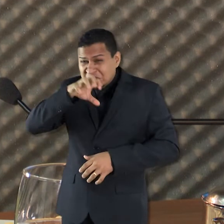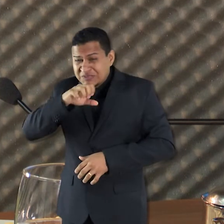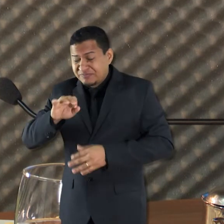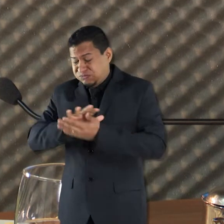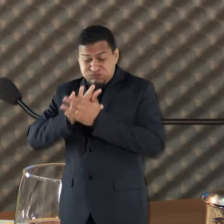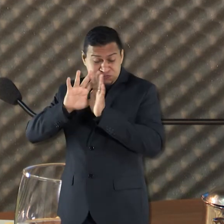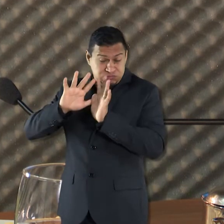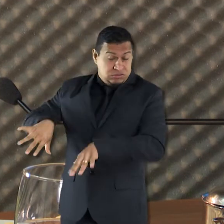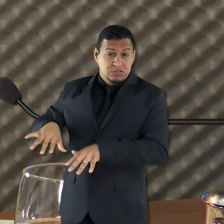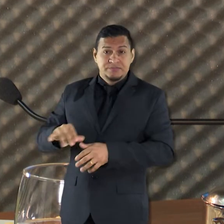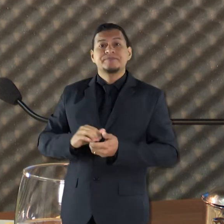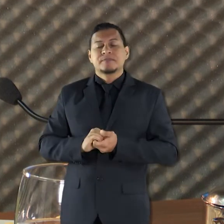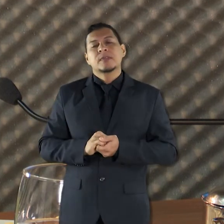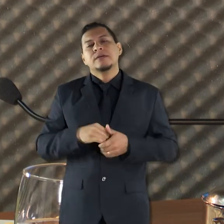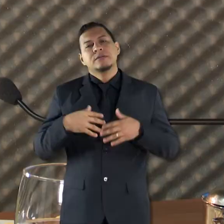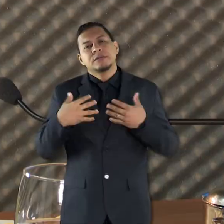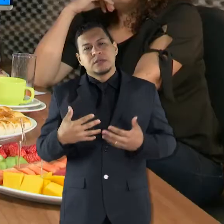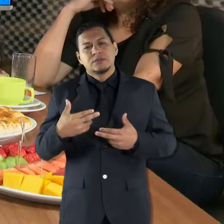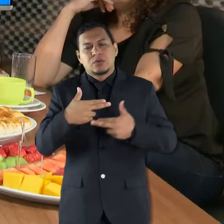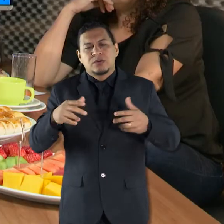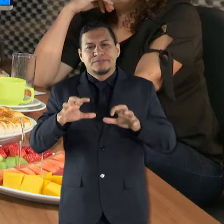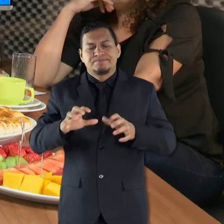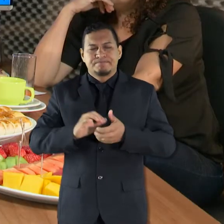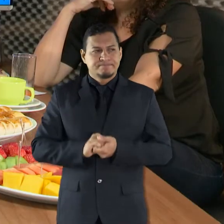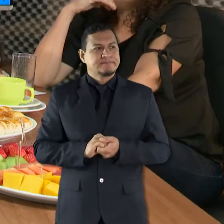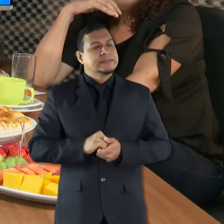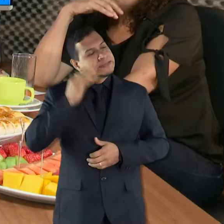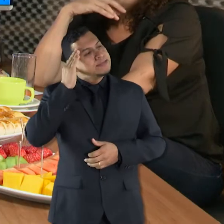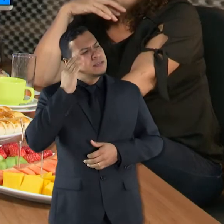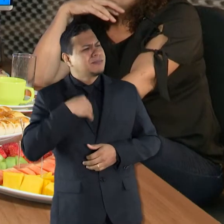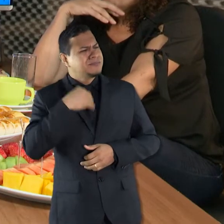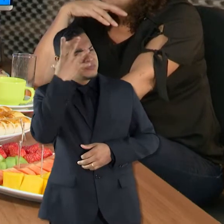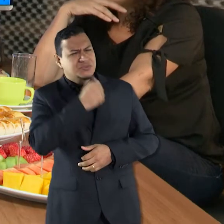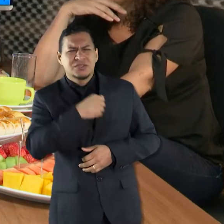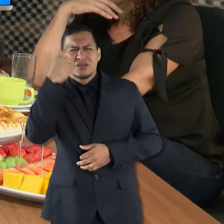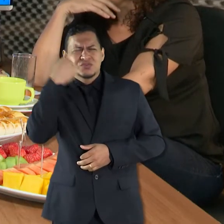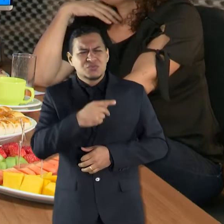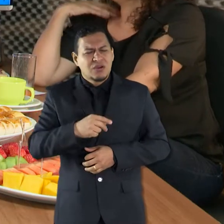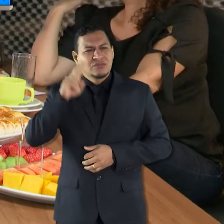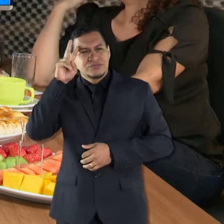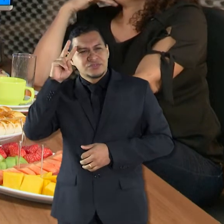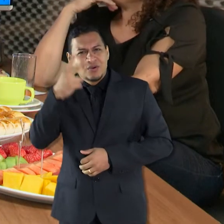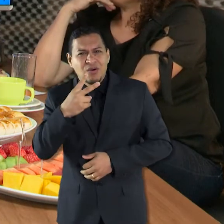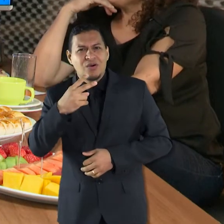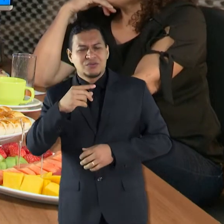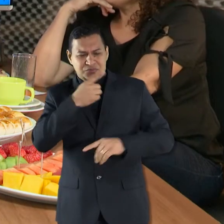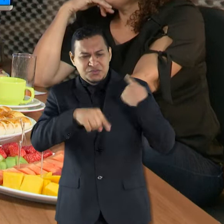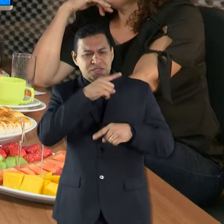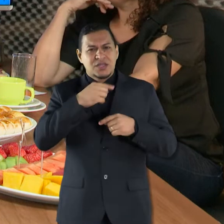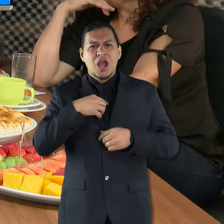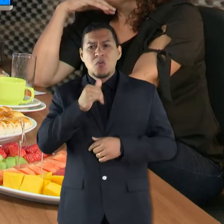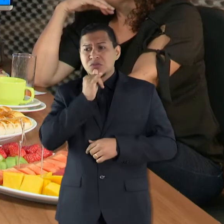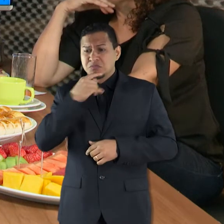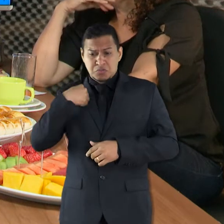usa mais. Nada. Entendo. São as coisas assim. Entendi. Nossa, muito bonita a sua história, assim, né, de